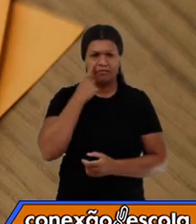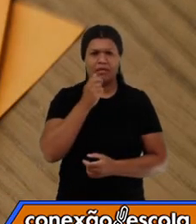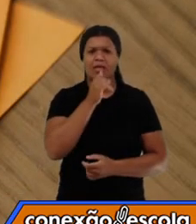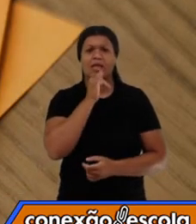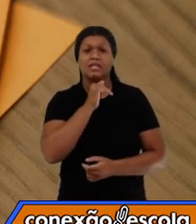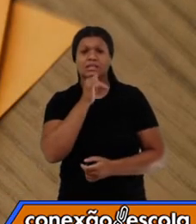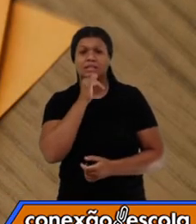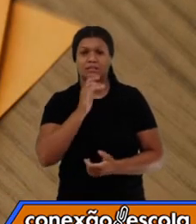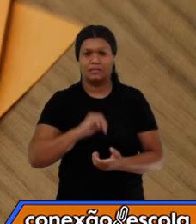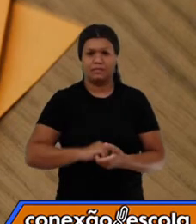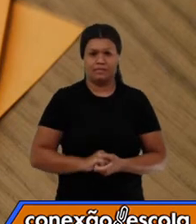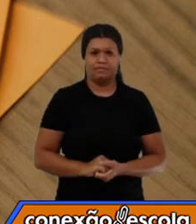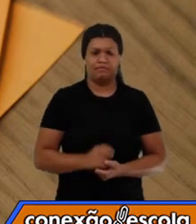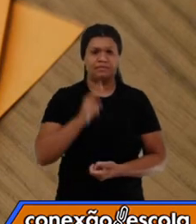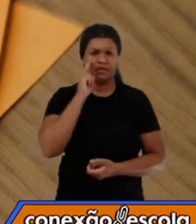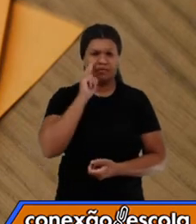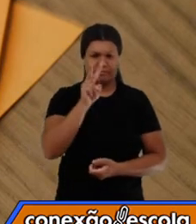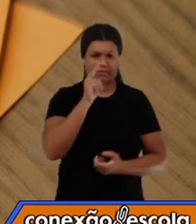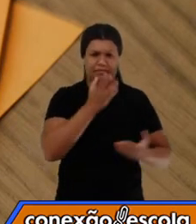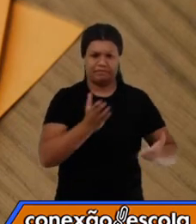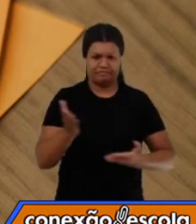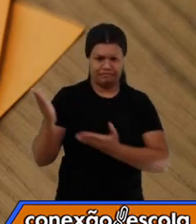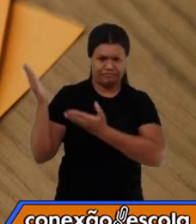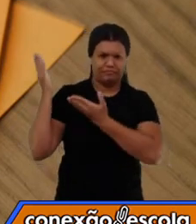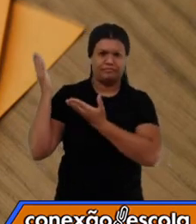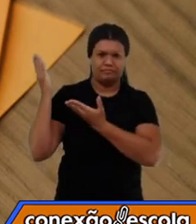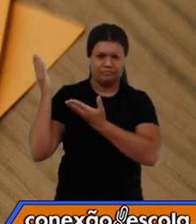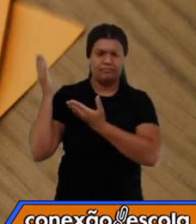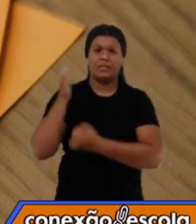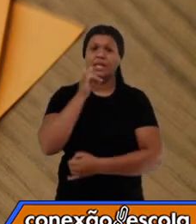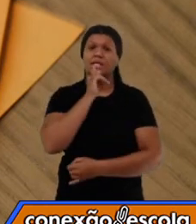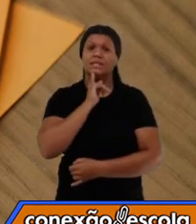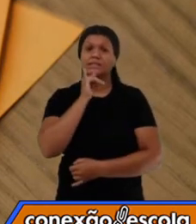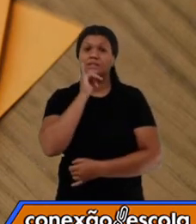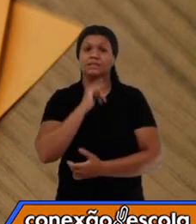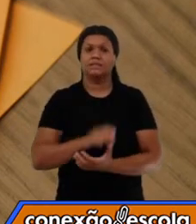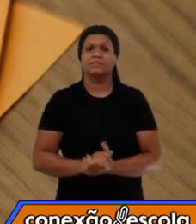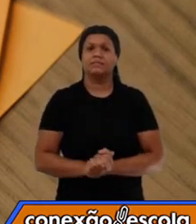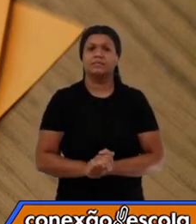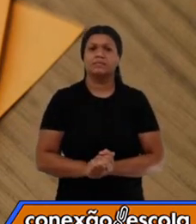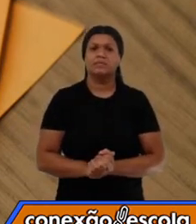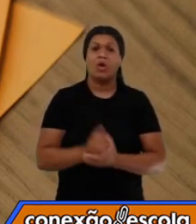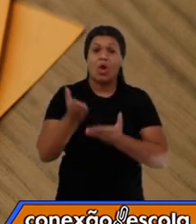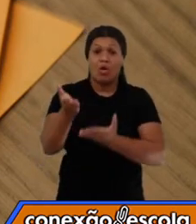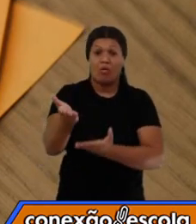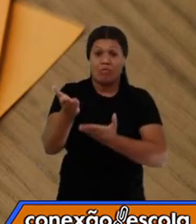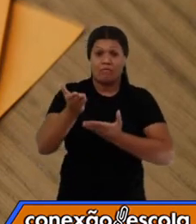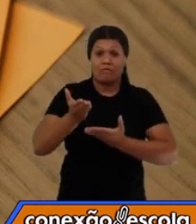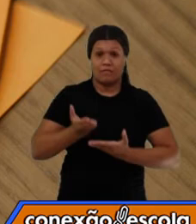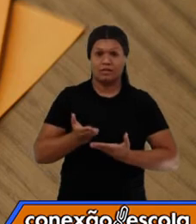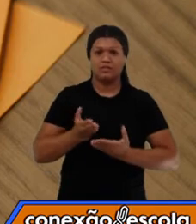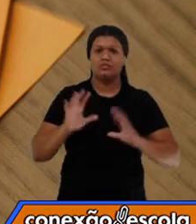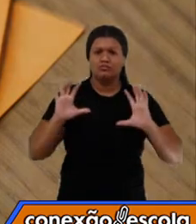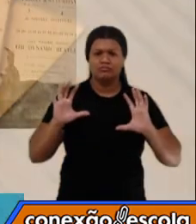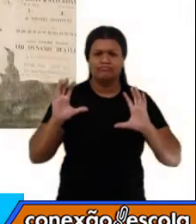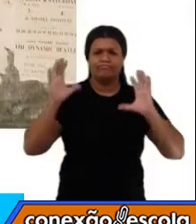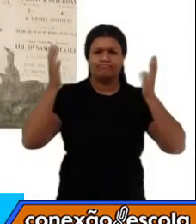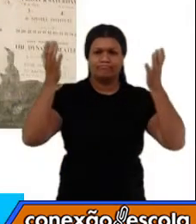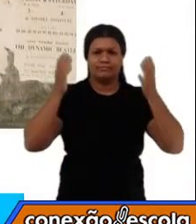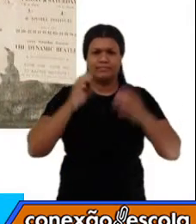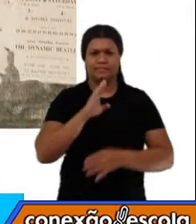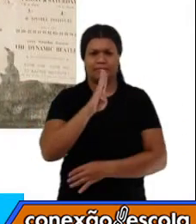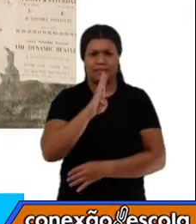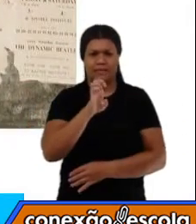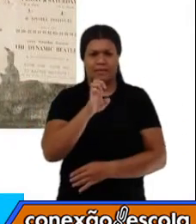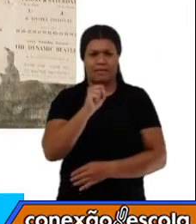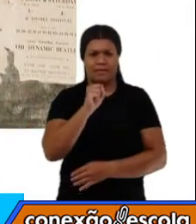exemplos? Olha lá, eu tenho aqui nesse exemplo um convite para um show dos Beatles, que